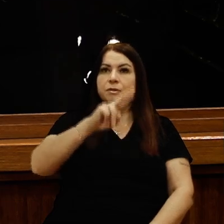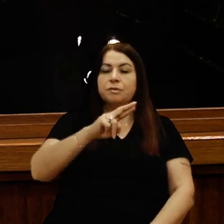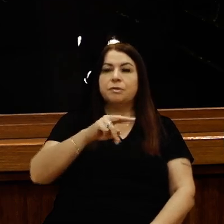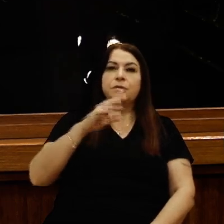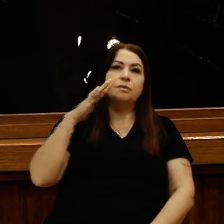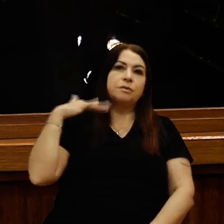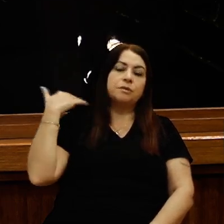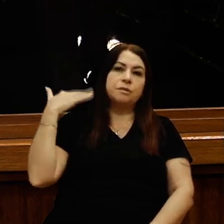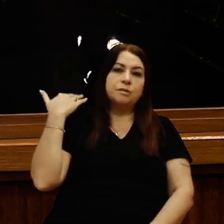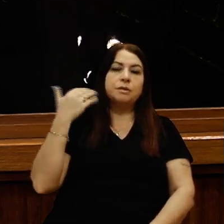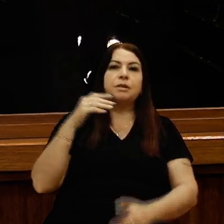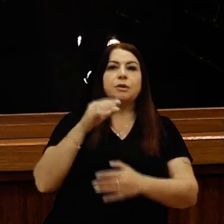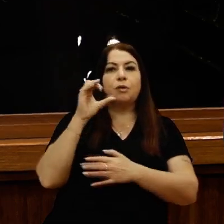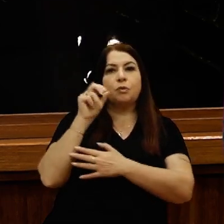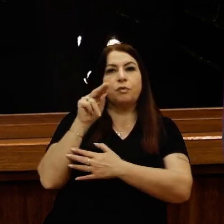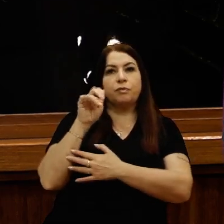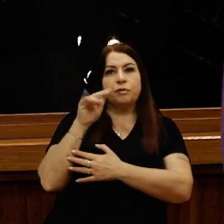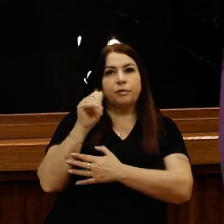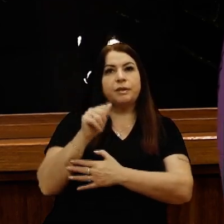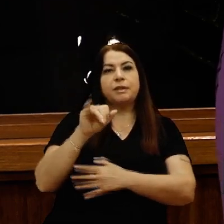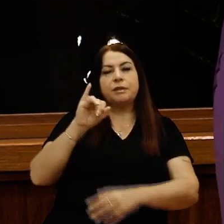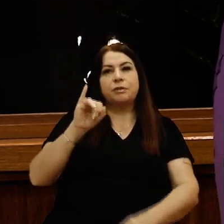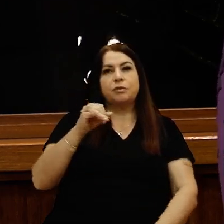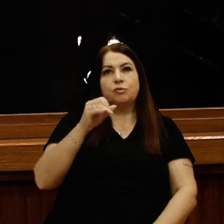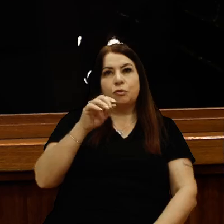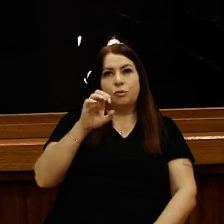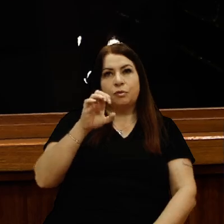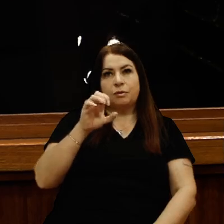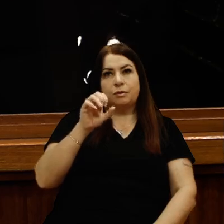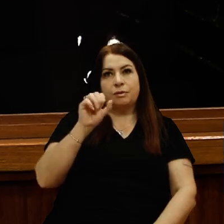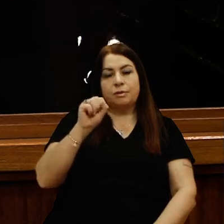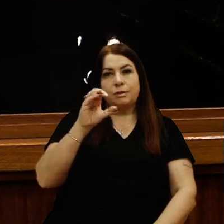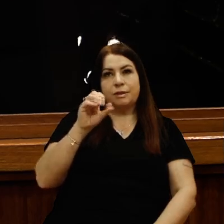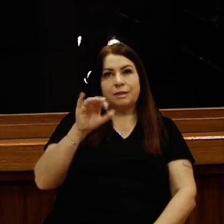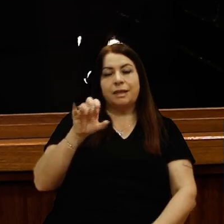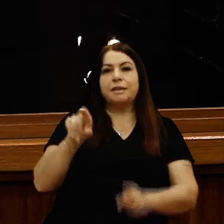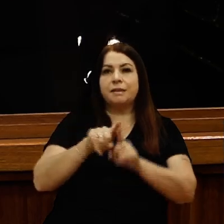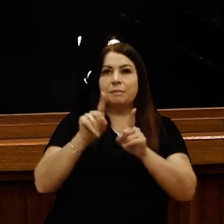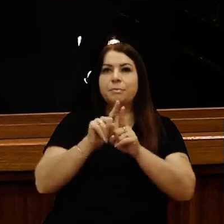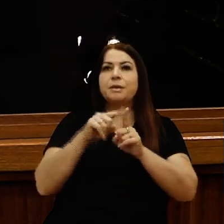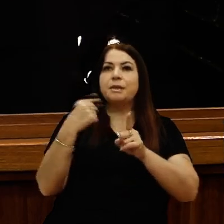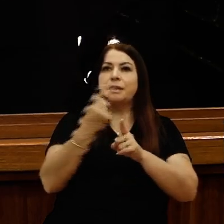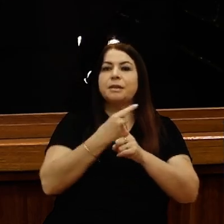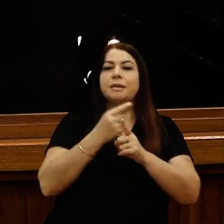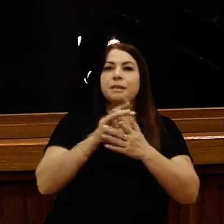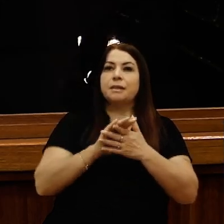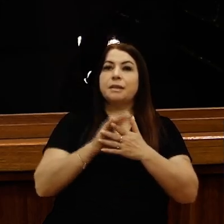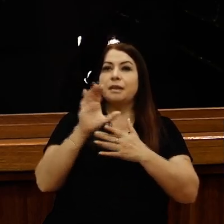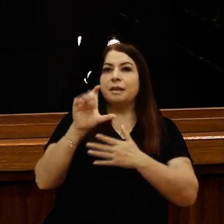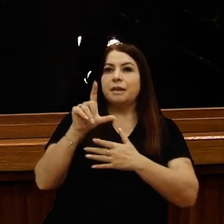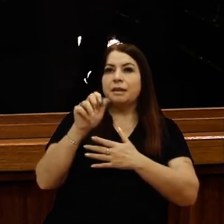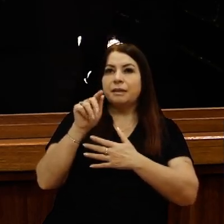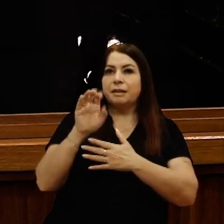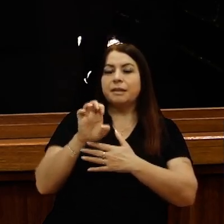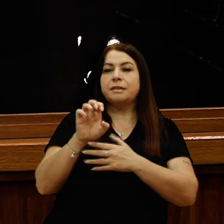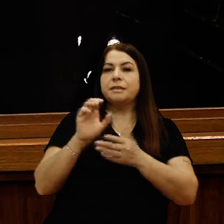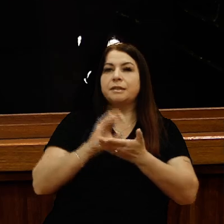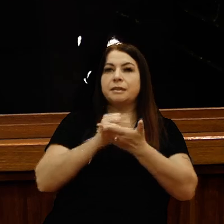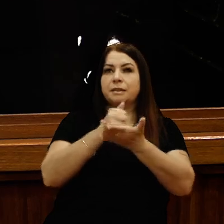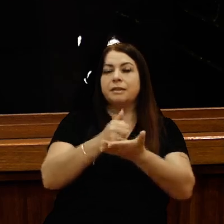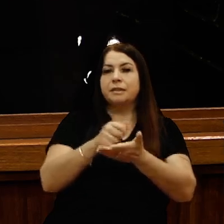Marques, ouvidoria, Jocélia Almeida, servidora em cargo de confiança, Clarice, assessora da PEN, e